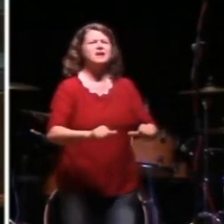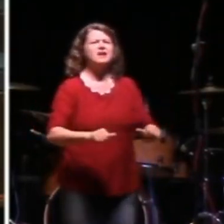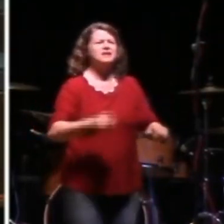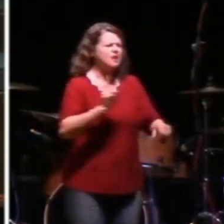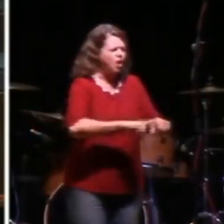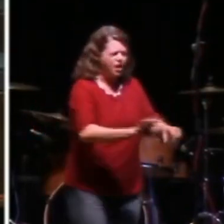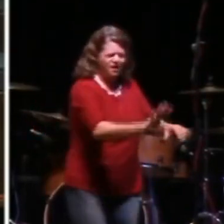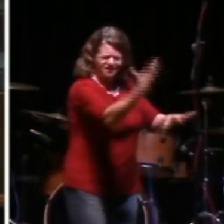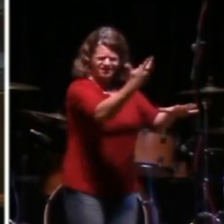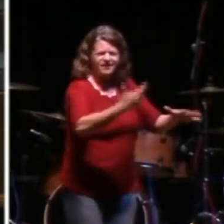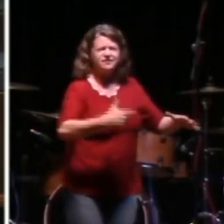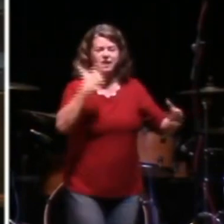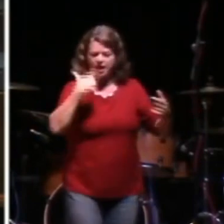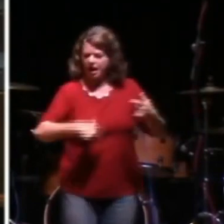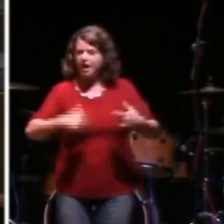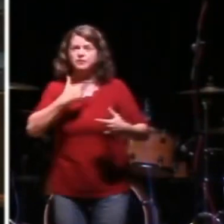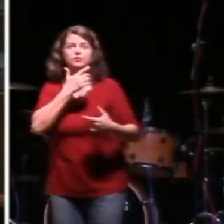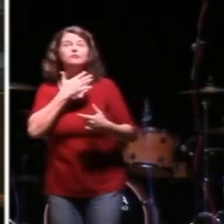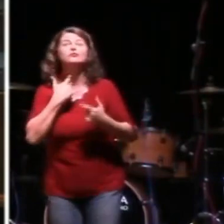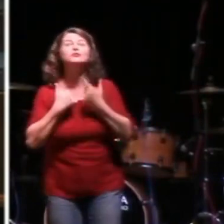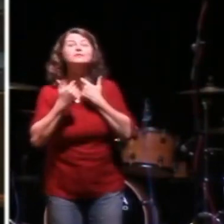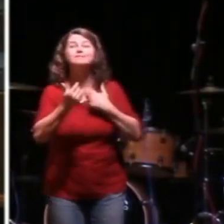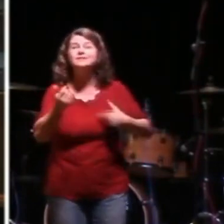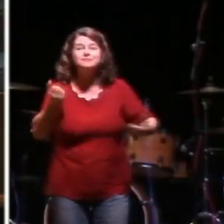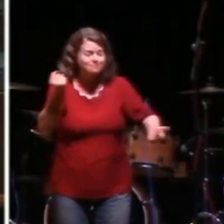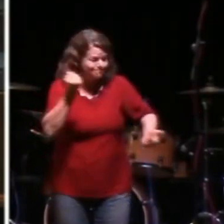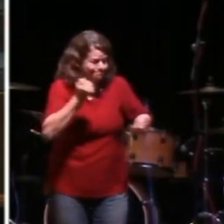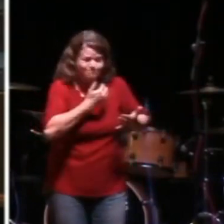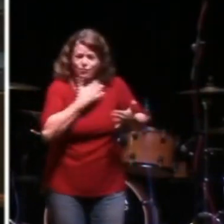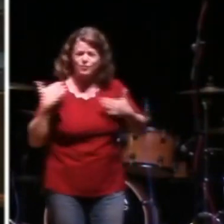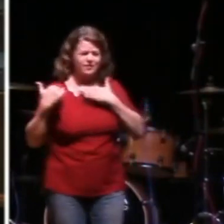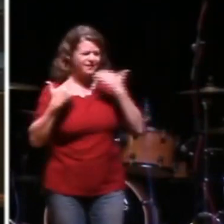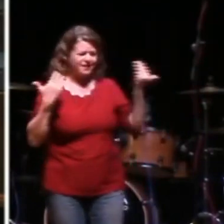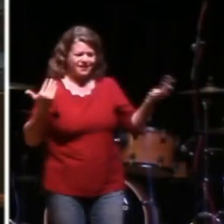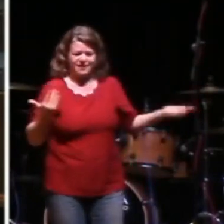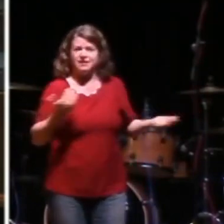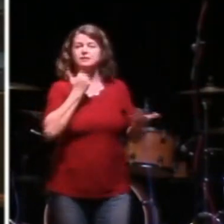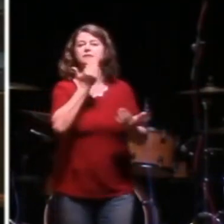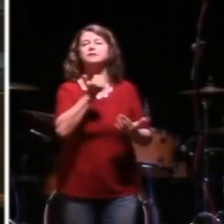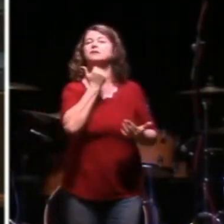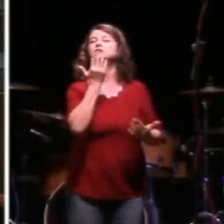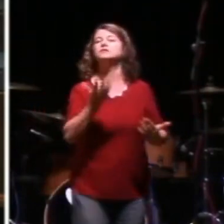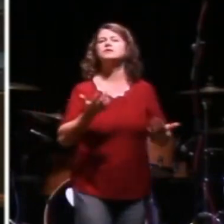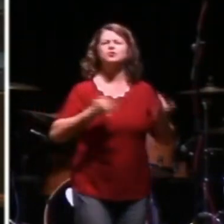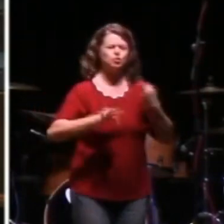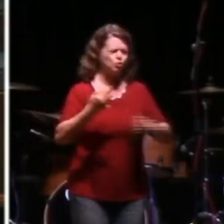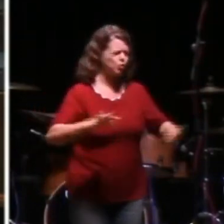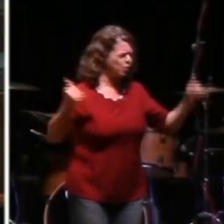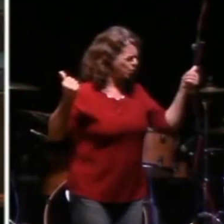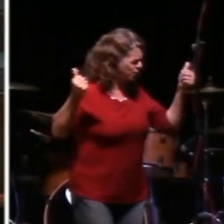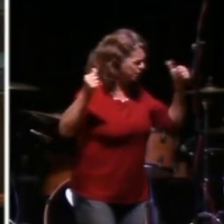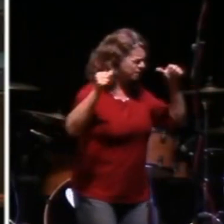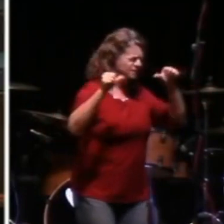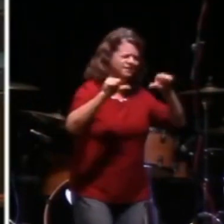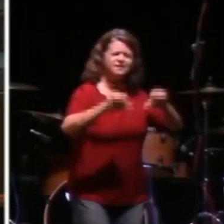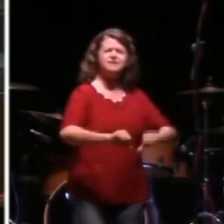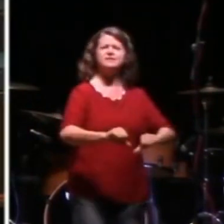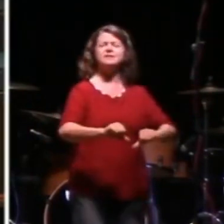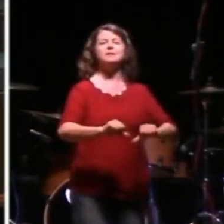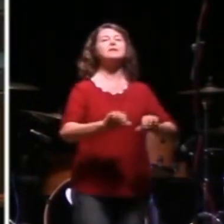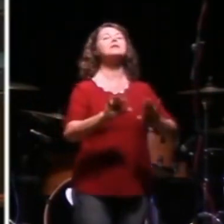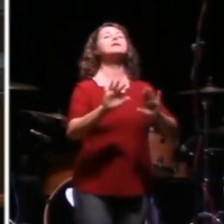encontro são trazidos sobre a humanidade dores terríveis mas elas não vão